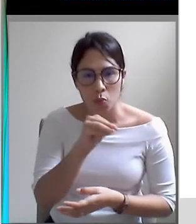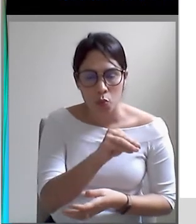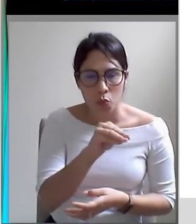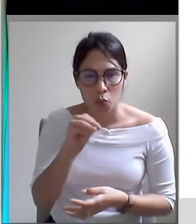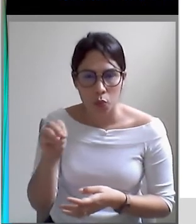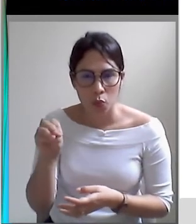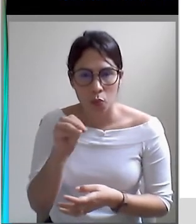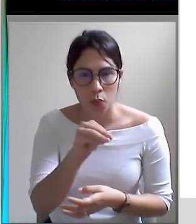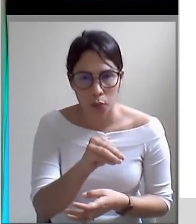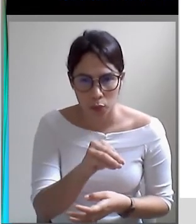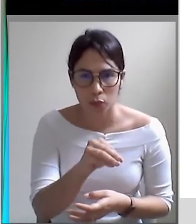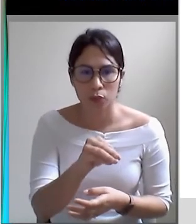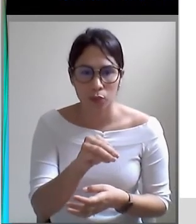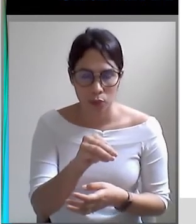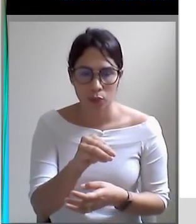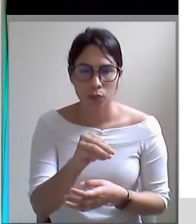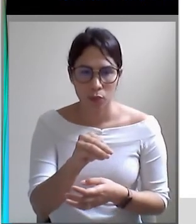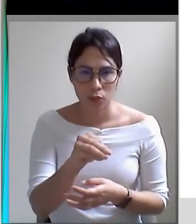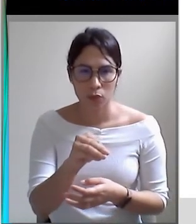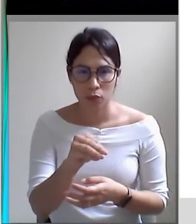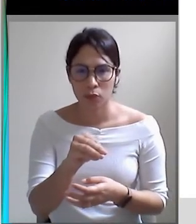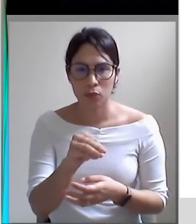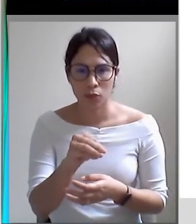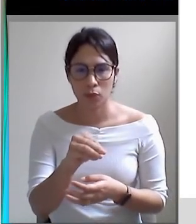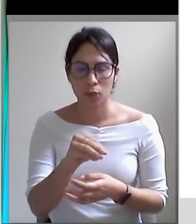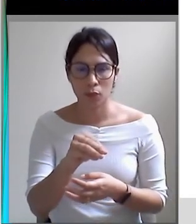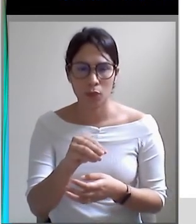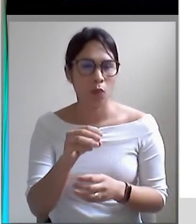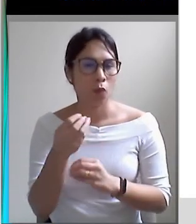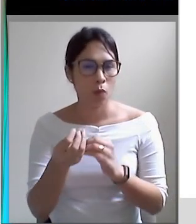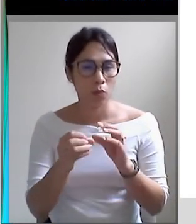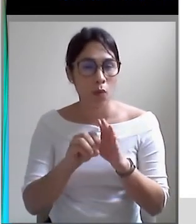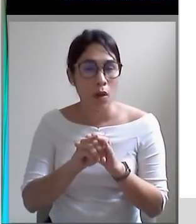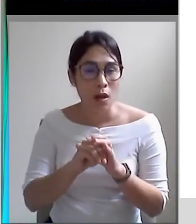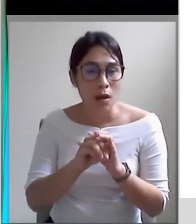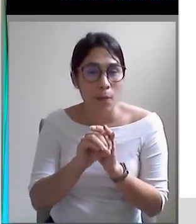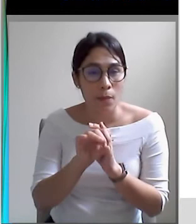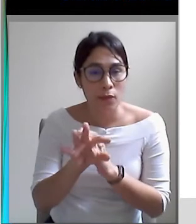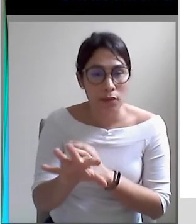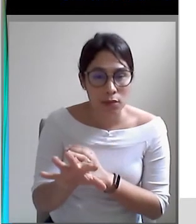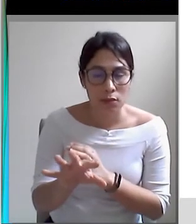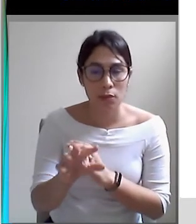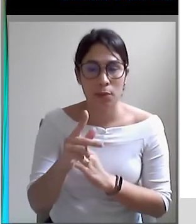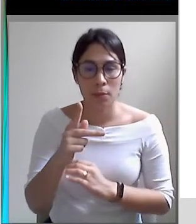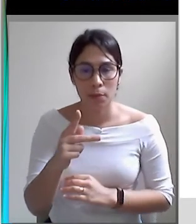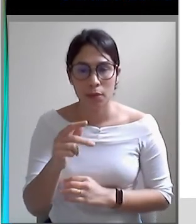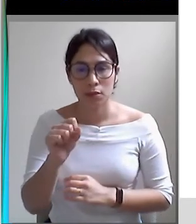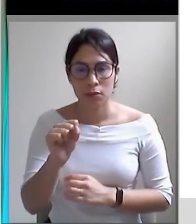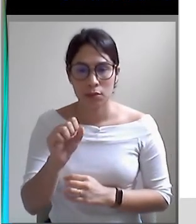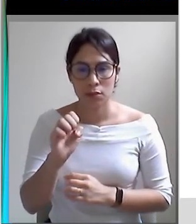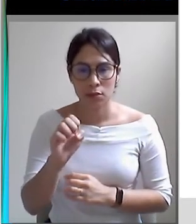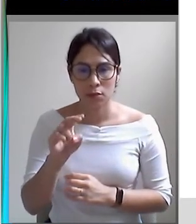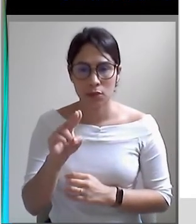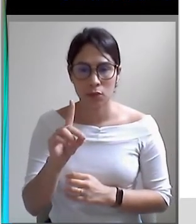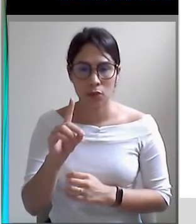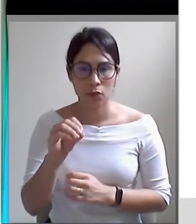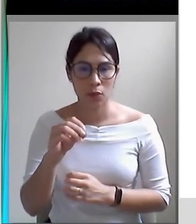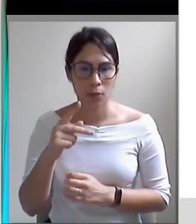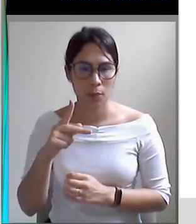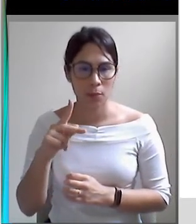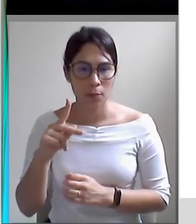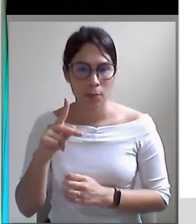da emissão de pseudópodos, o que determina seu processo de diapedese.